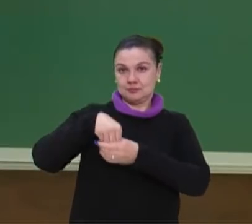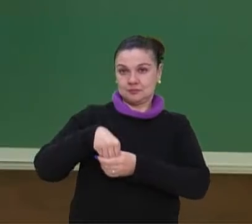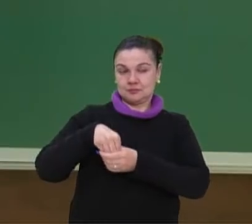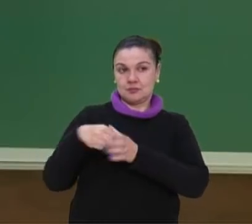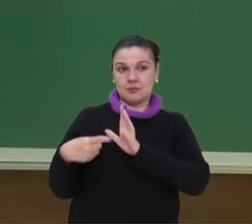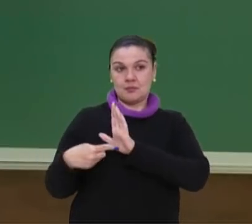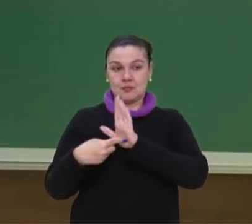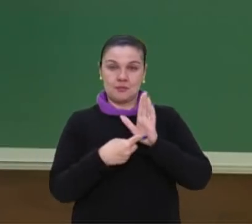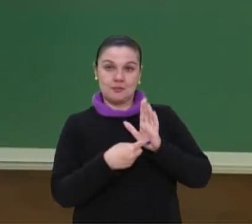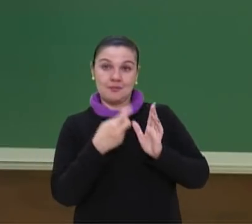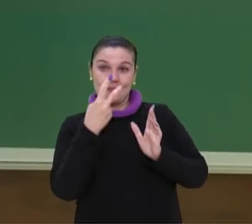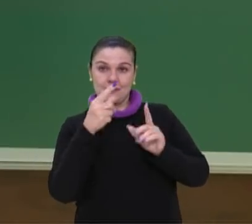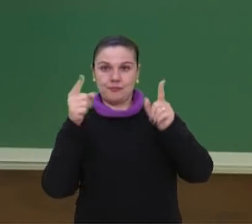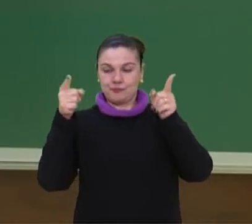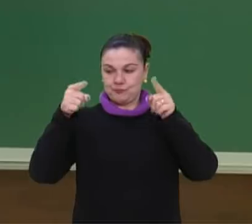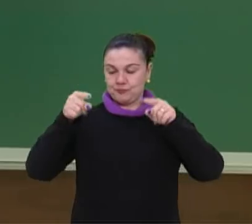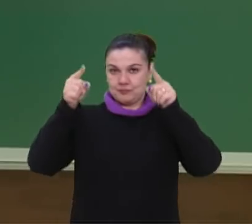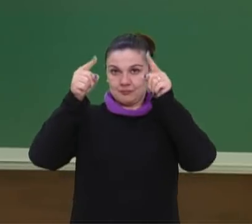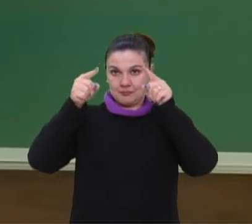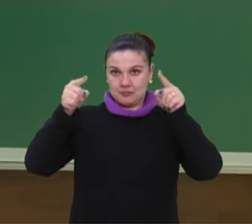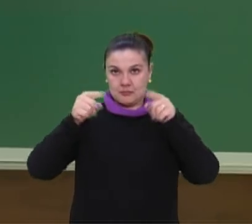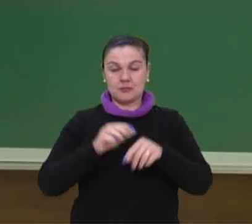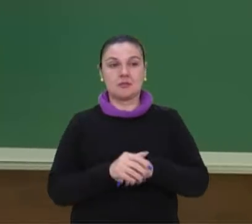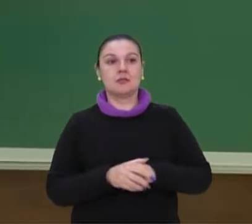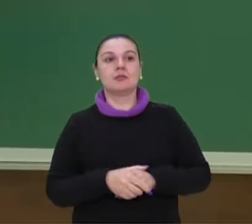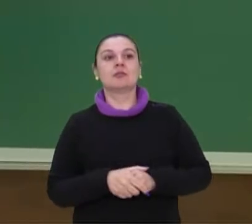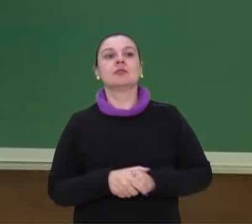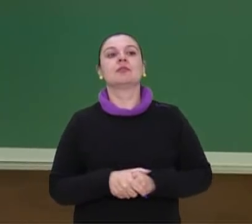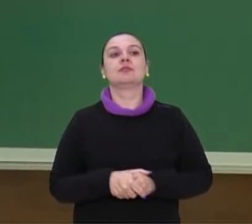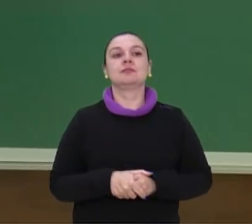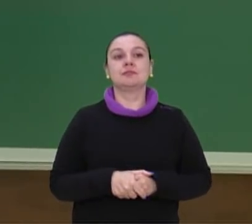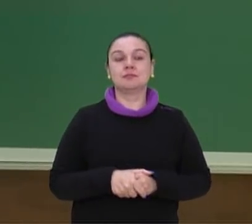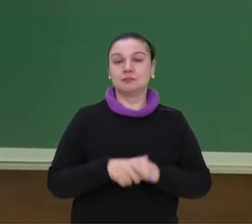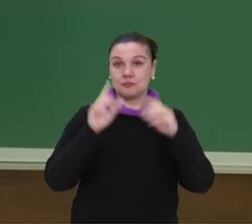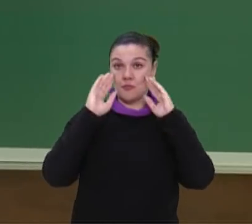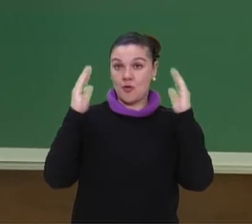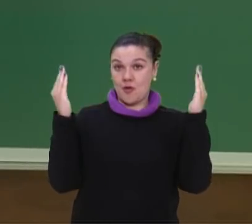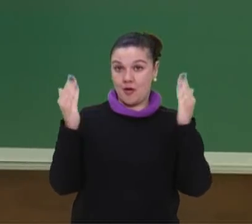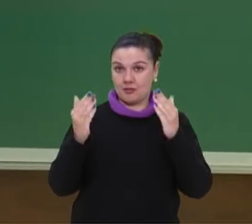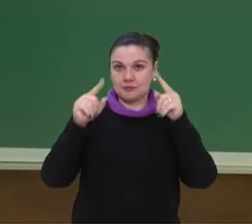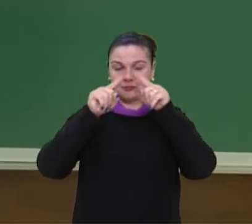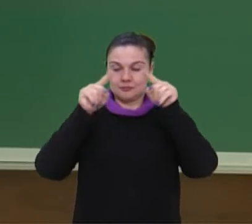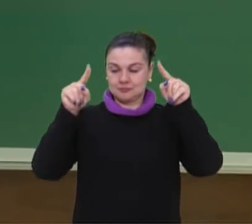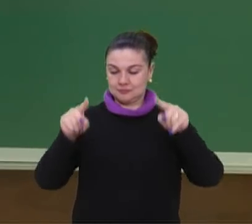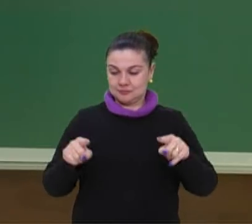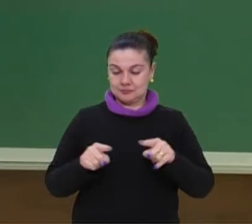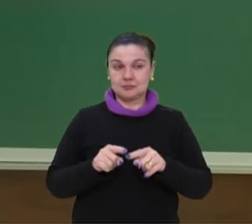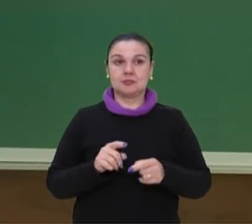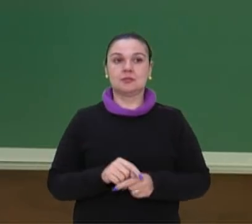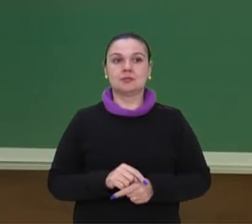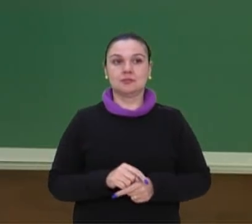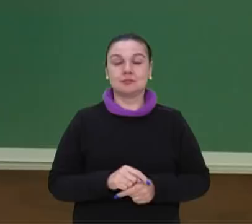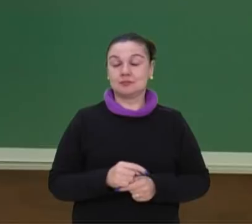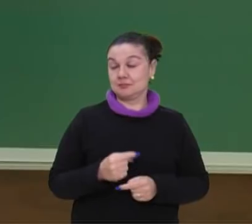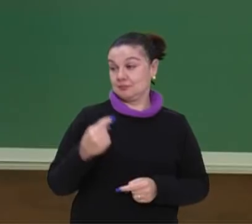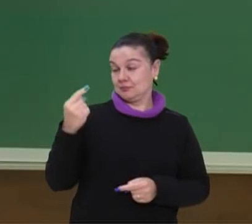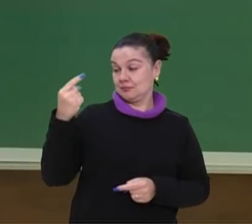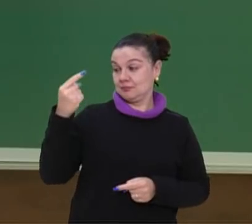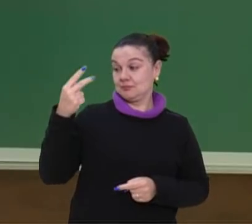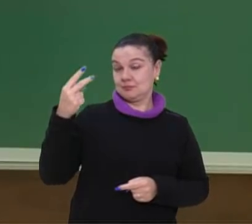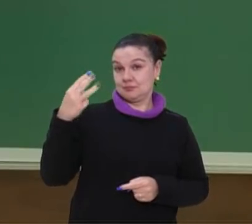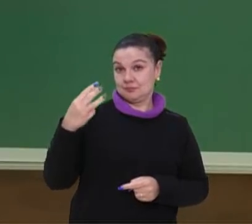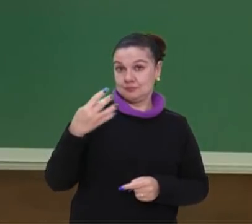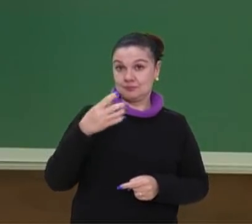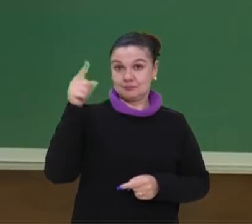por 2 lados, que também são chamados de segmentos de reta, né, de um quadrilátero. Então, 1, 2, 3,